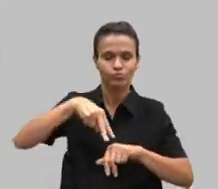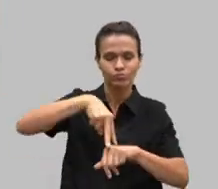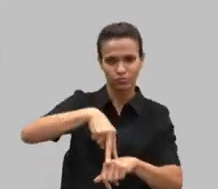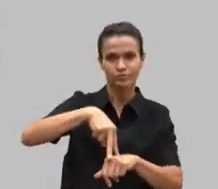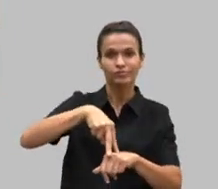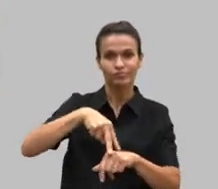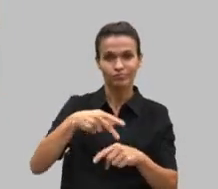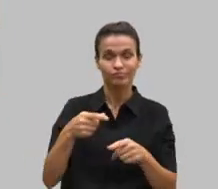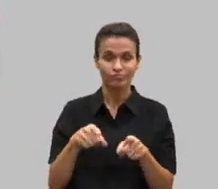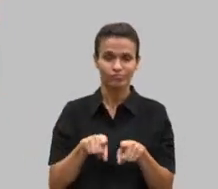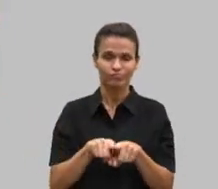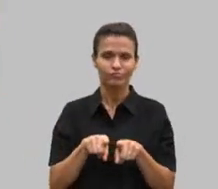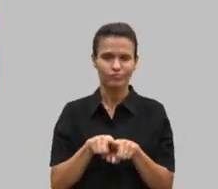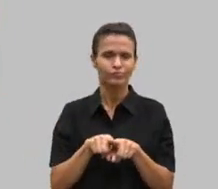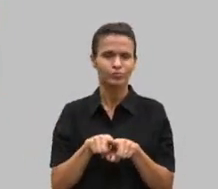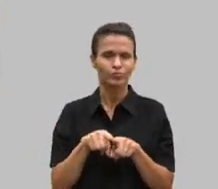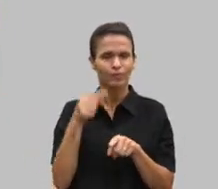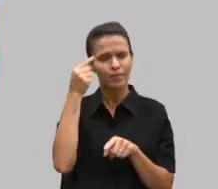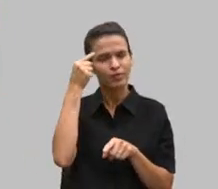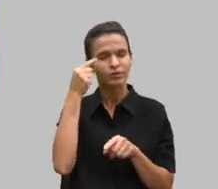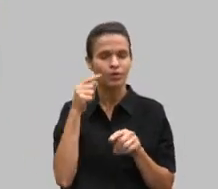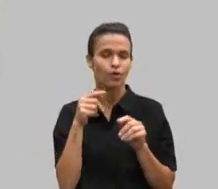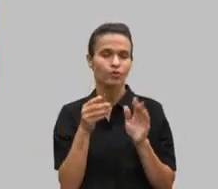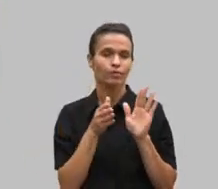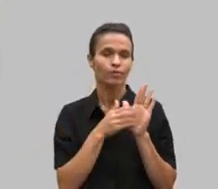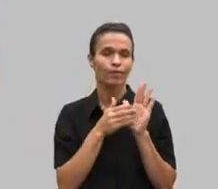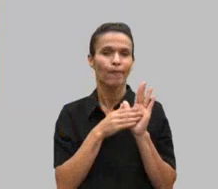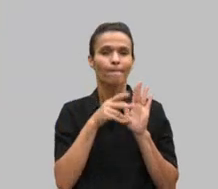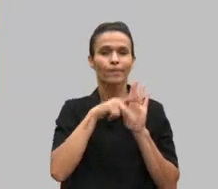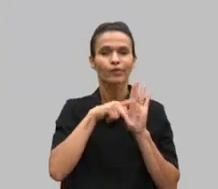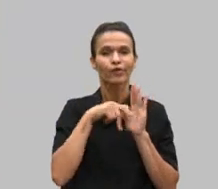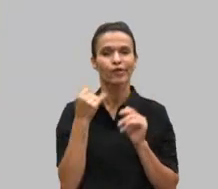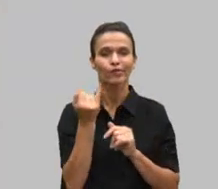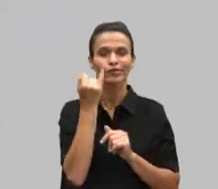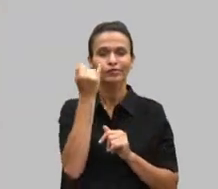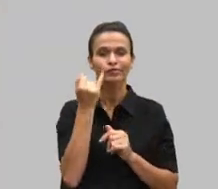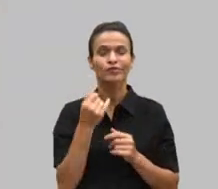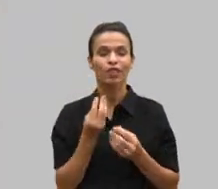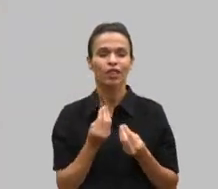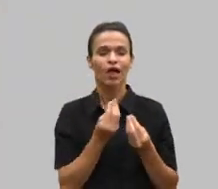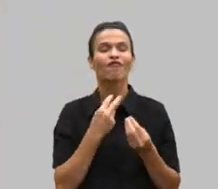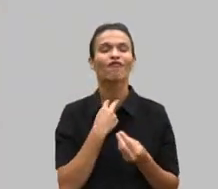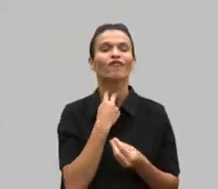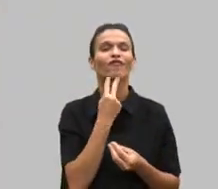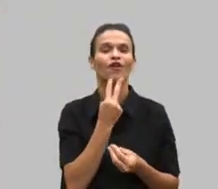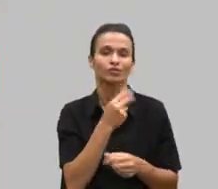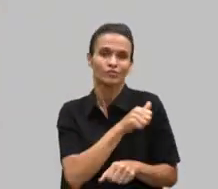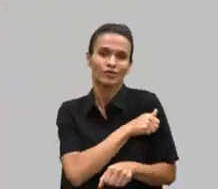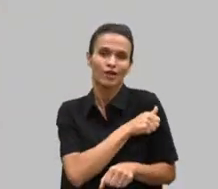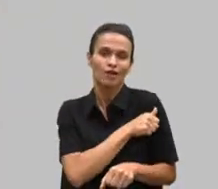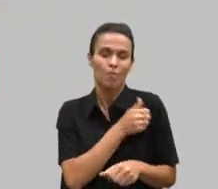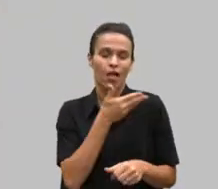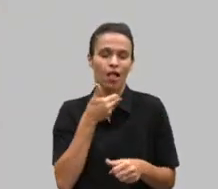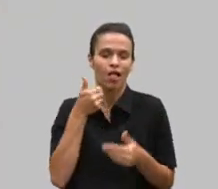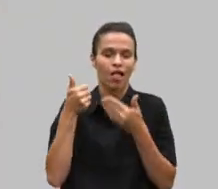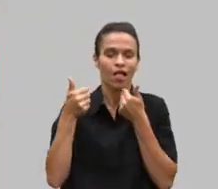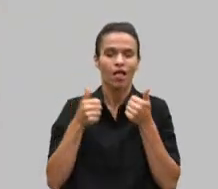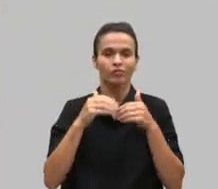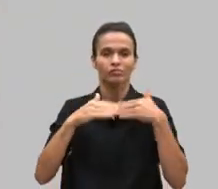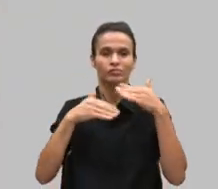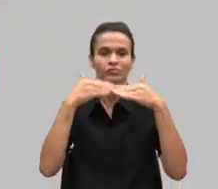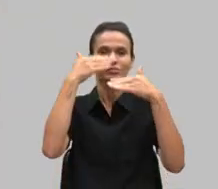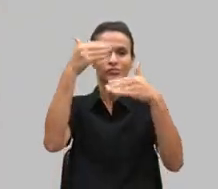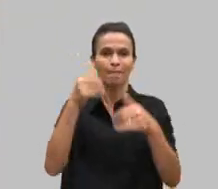e eu acho esse projeto muito interessante por causa disso porque ajuda da voz para nós estudantes e melhorando e nos aprimorando cada vez mais muito